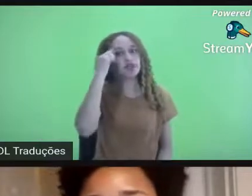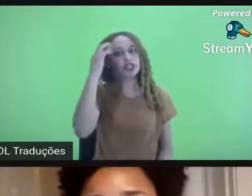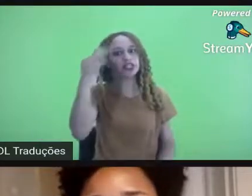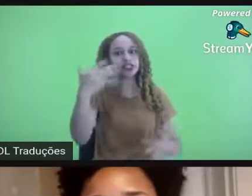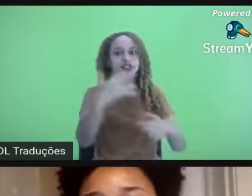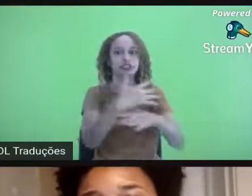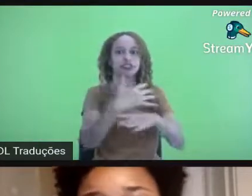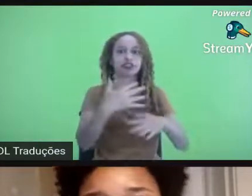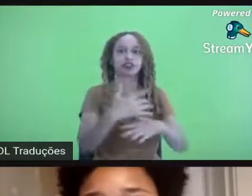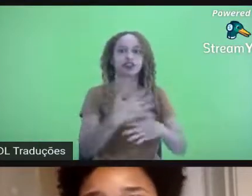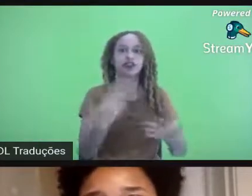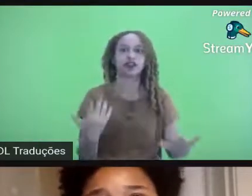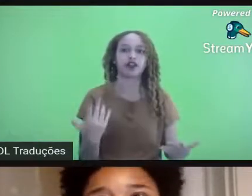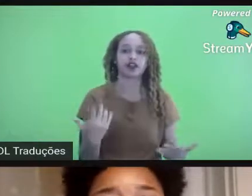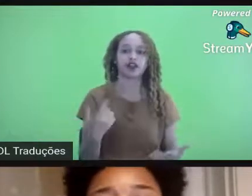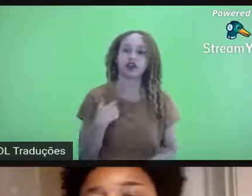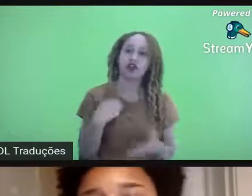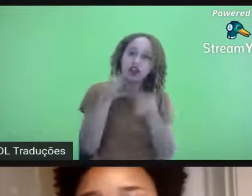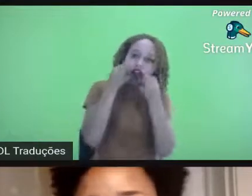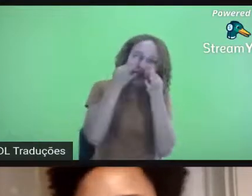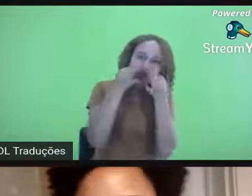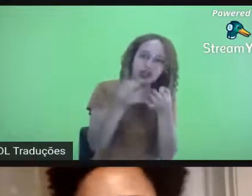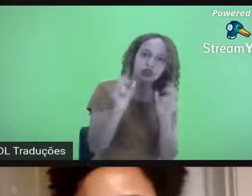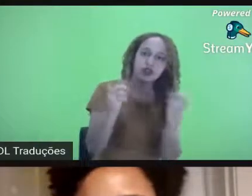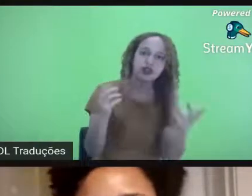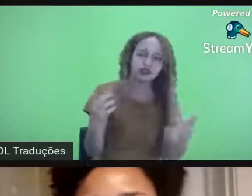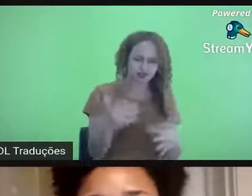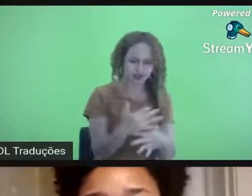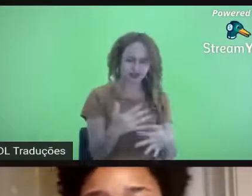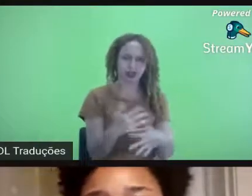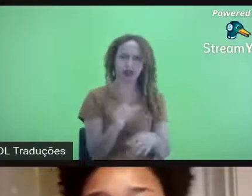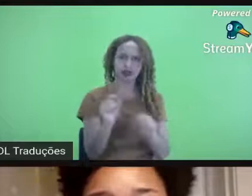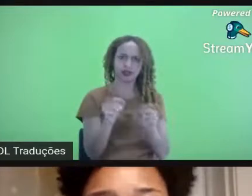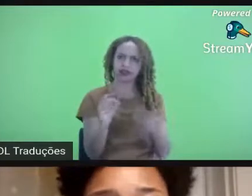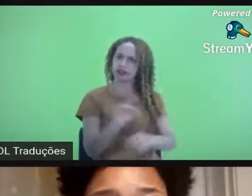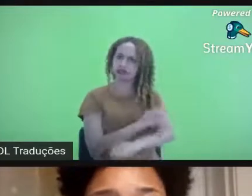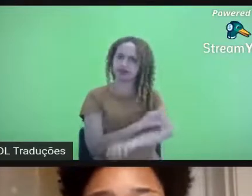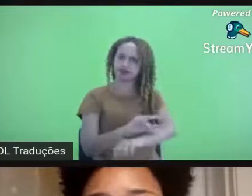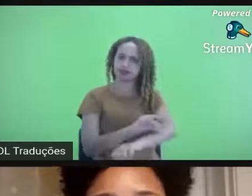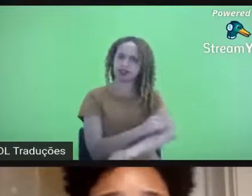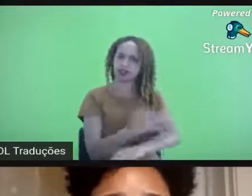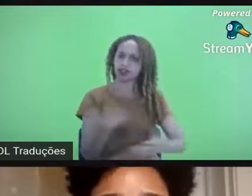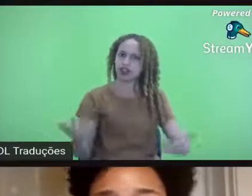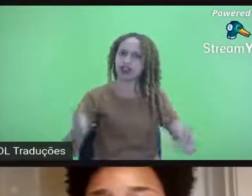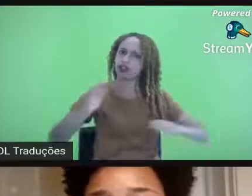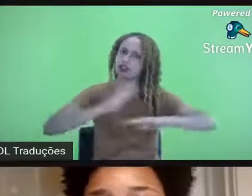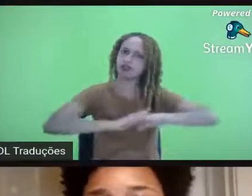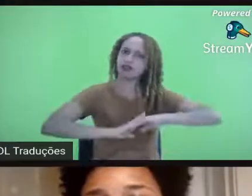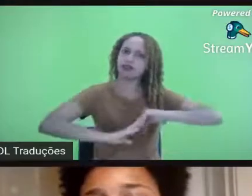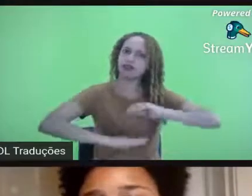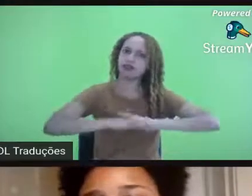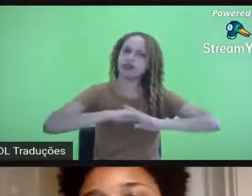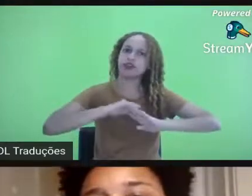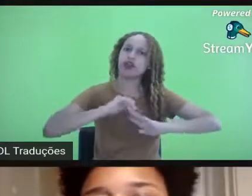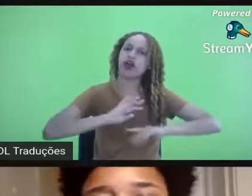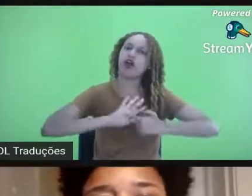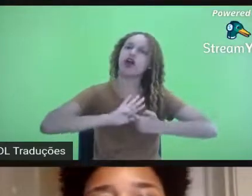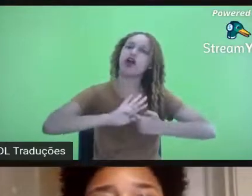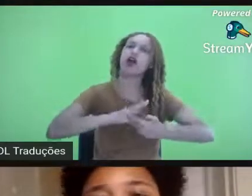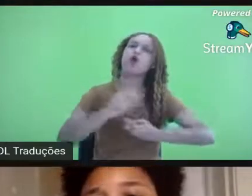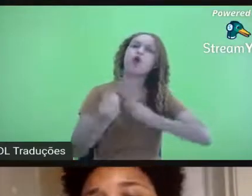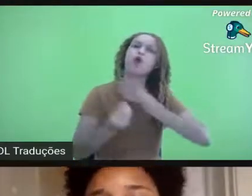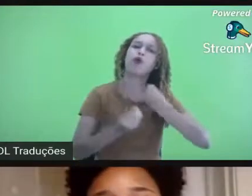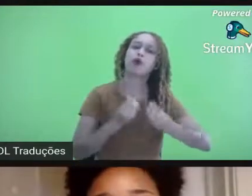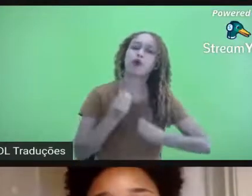porque o que eu vejo é que a cidade é arquitetura, né? Esse profissional, ele vai ditar como que as